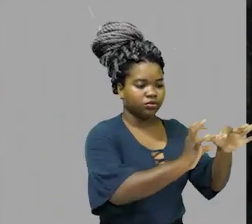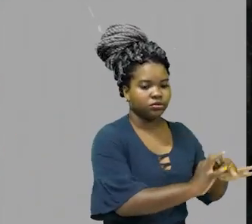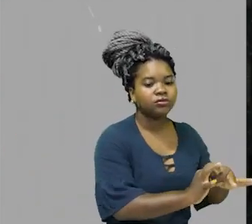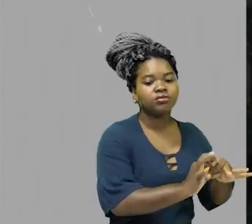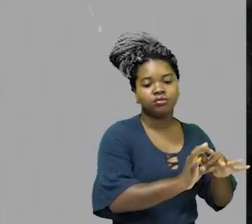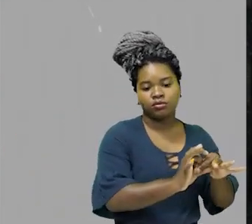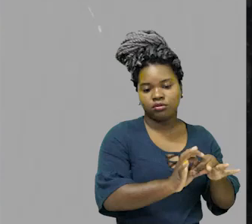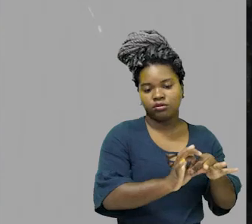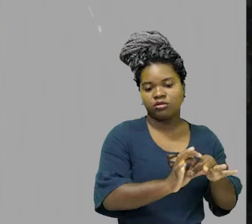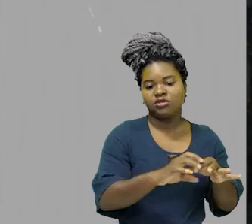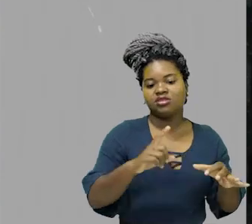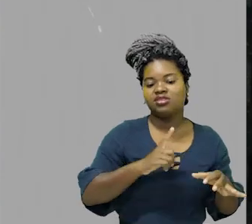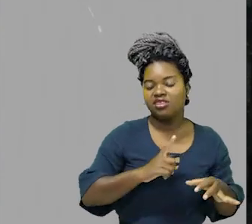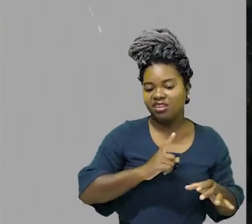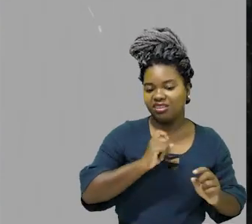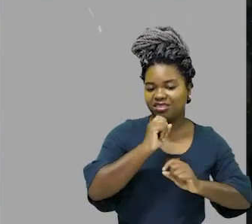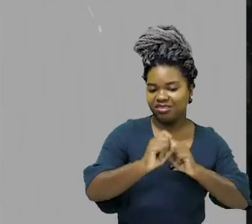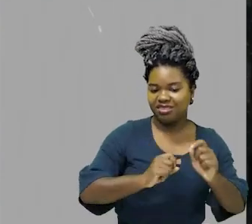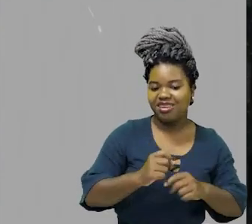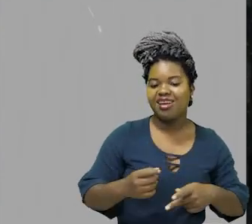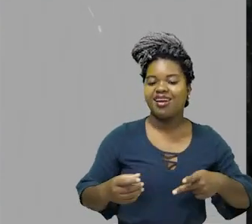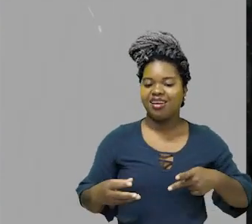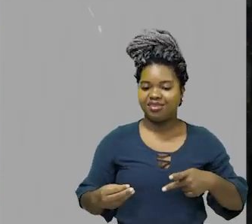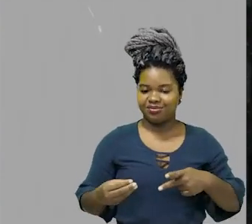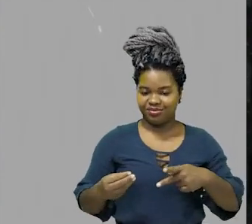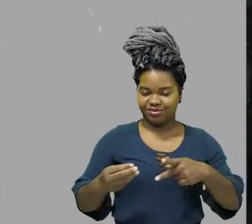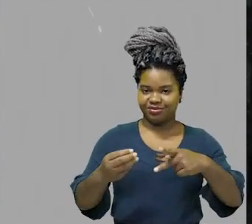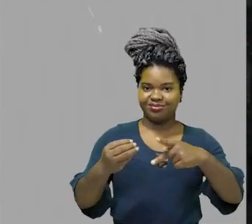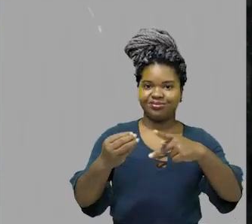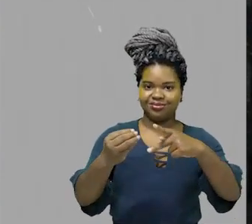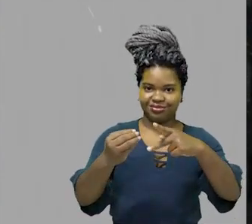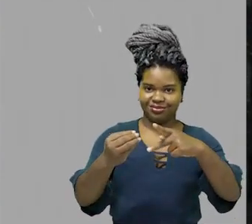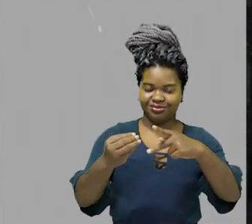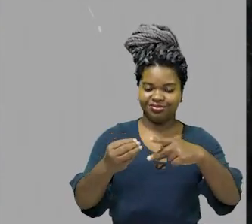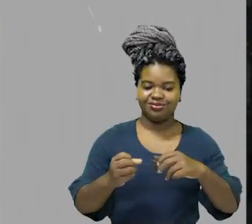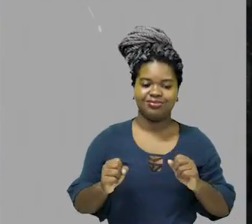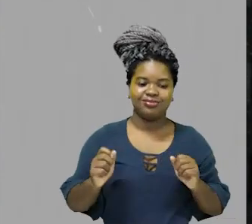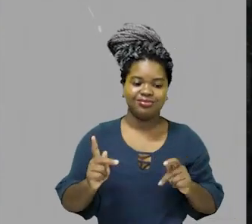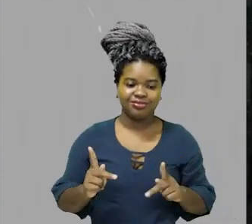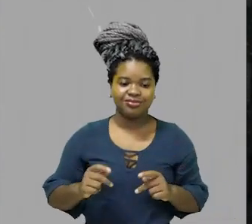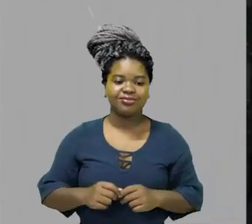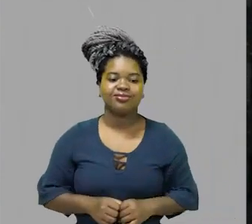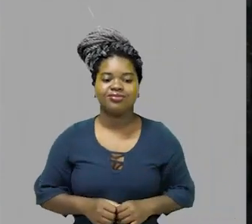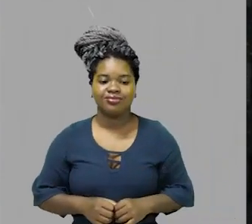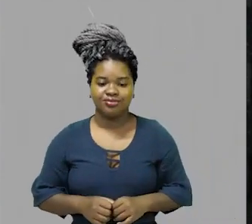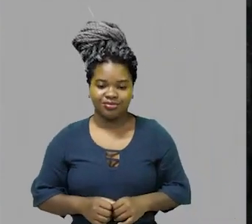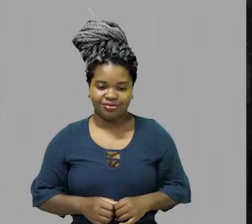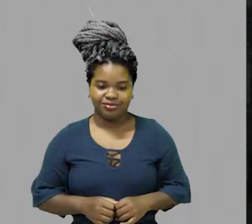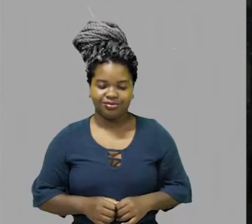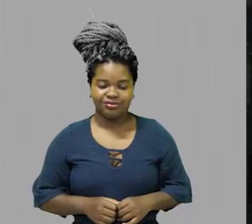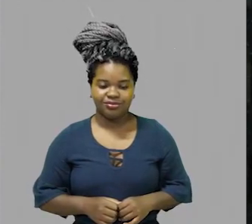e no final vai gerar a proteína, ok? E aí, graças ao